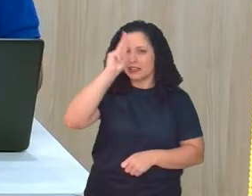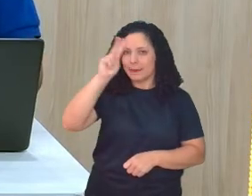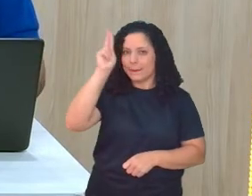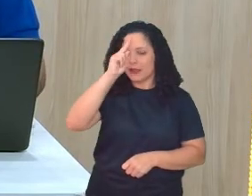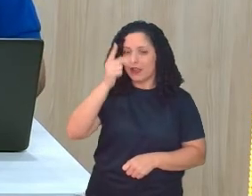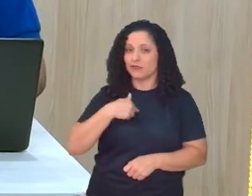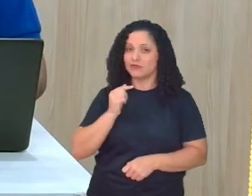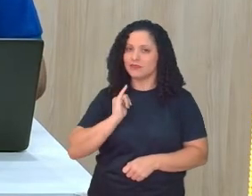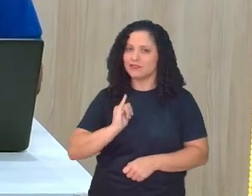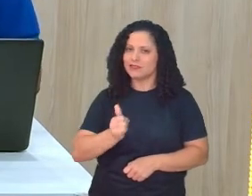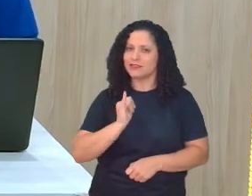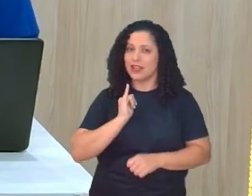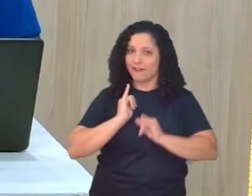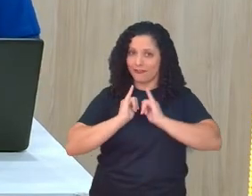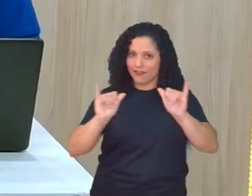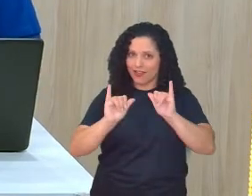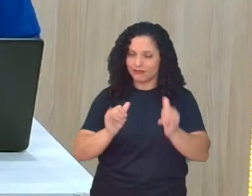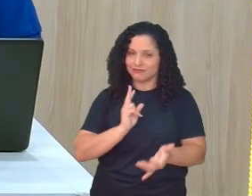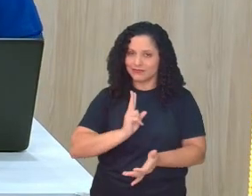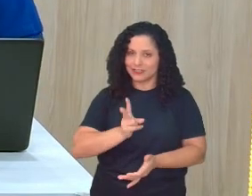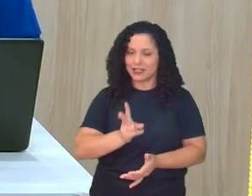digo sempre, conhecimento é poder.